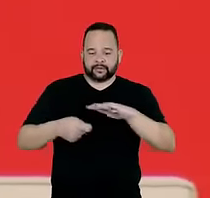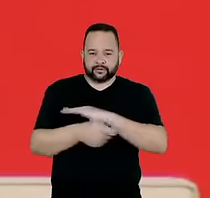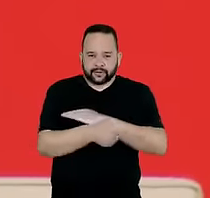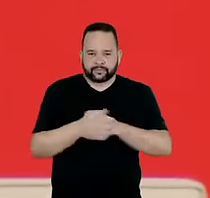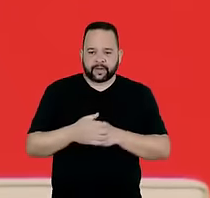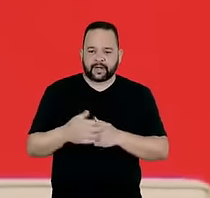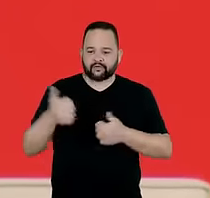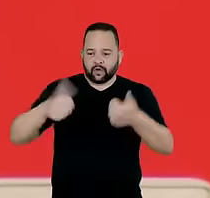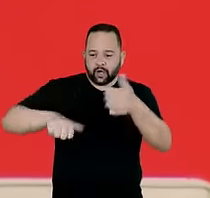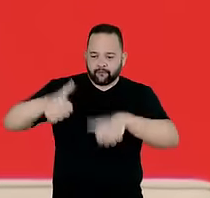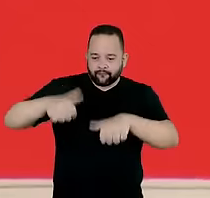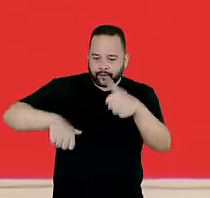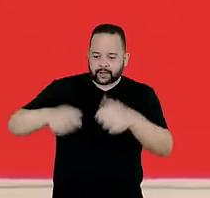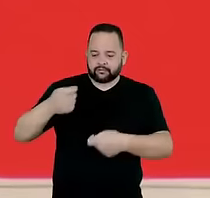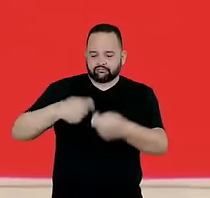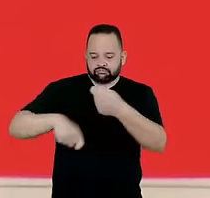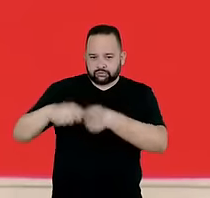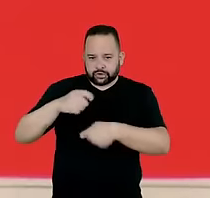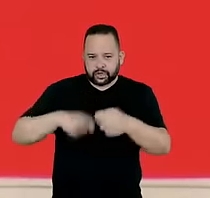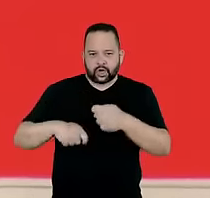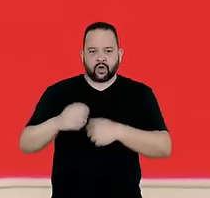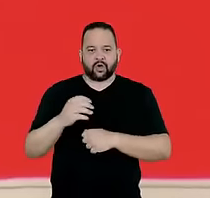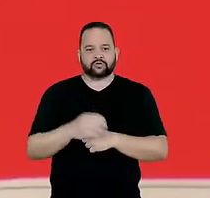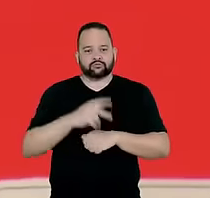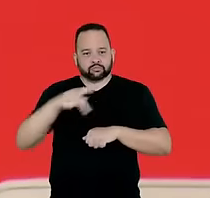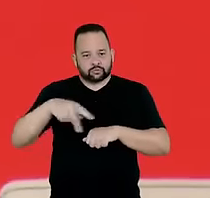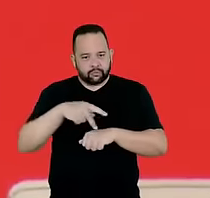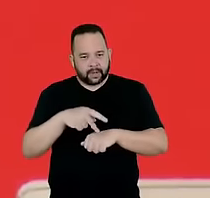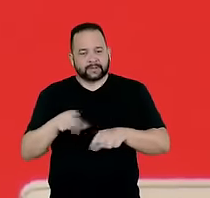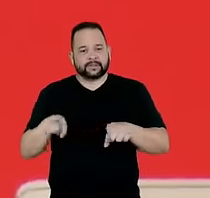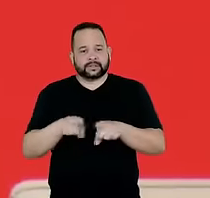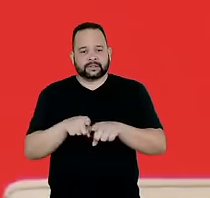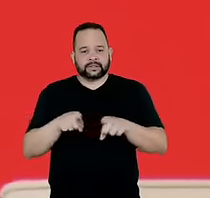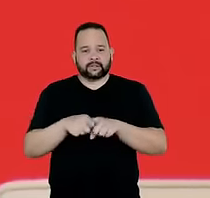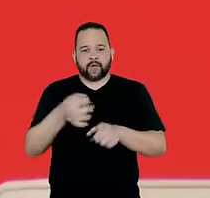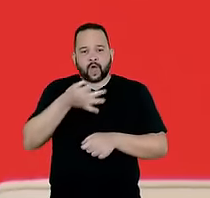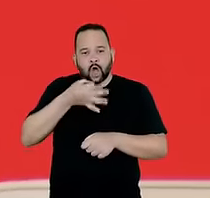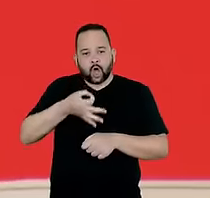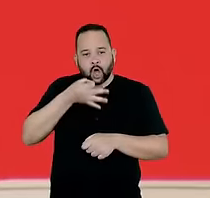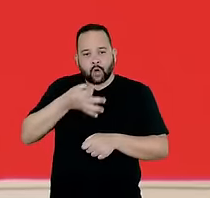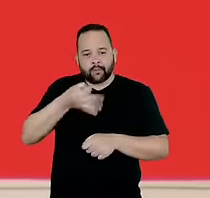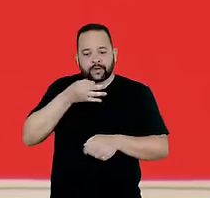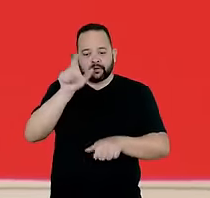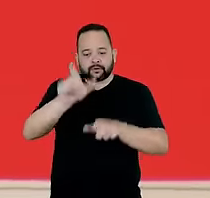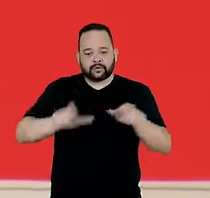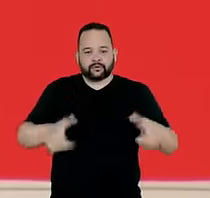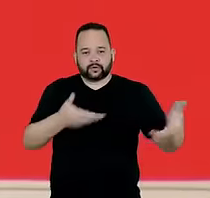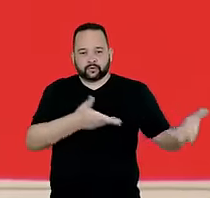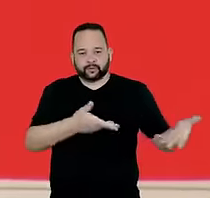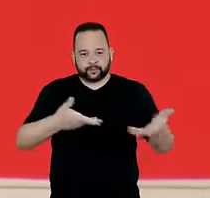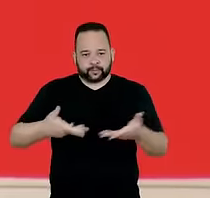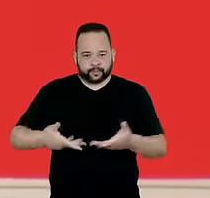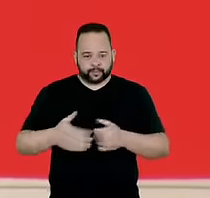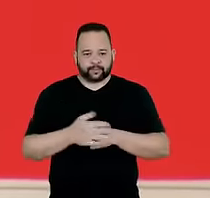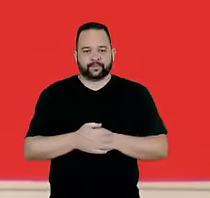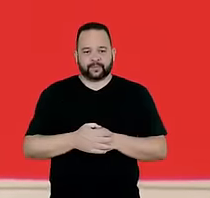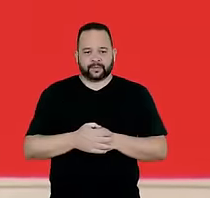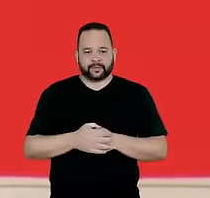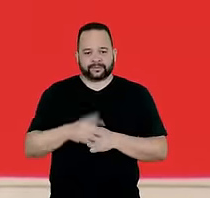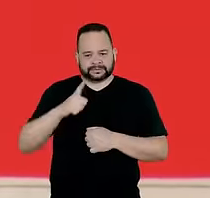e as perspectivas trazidas pelos nossos convidados vai ser eu não tenho a menor dúvida de um encontro muito